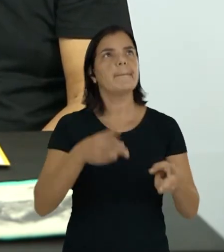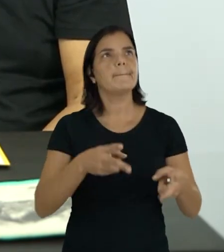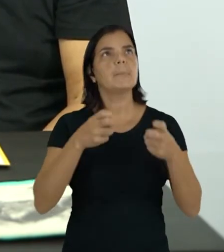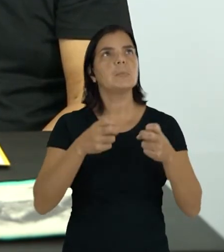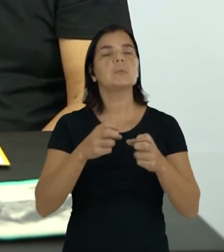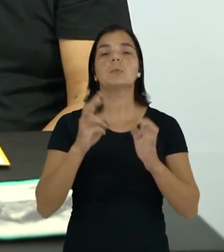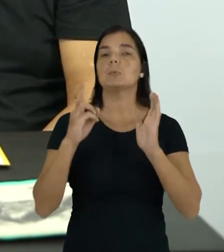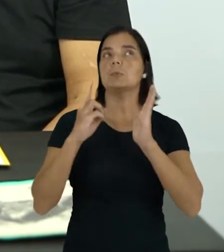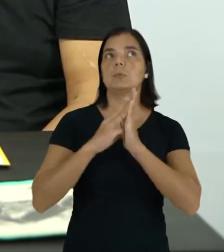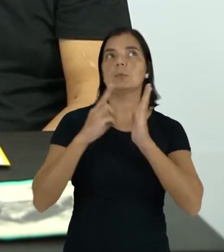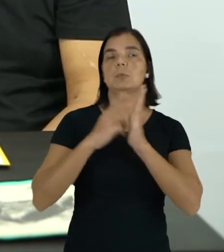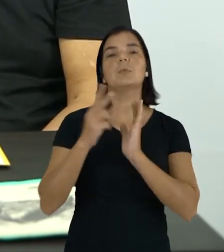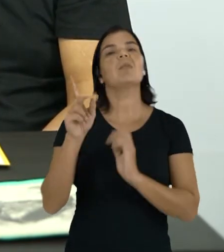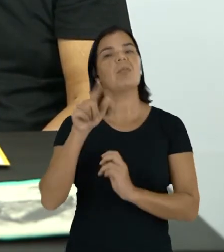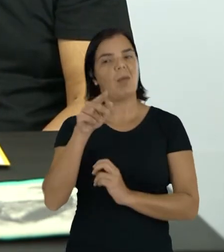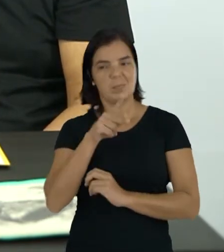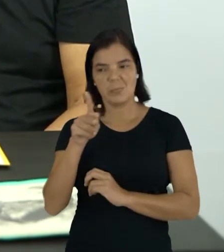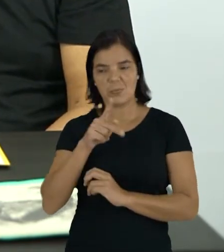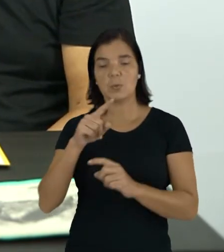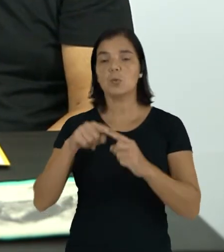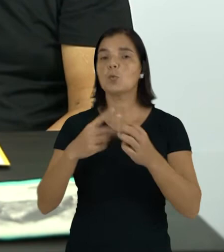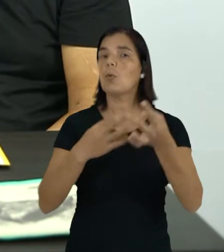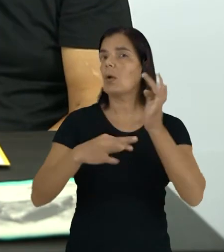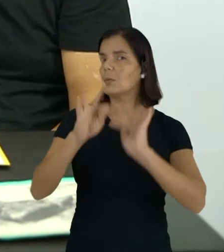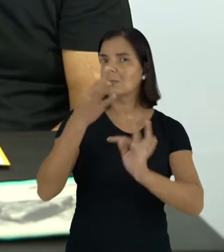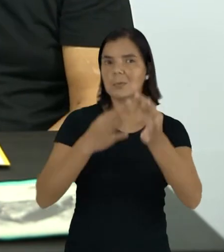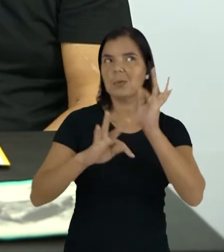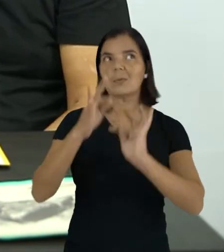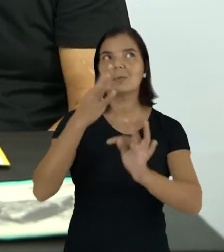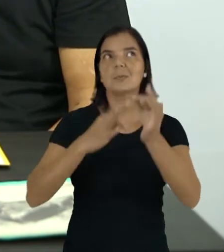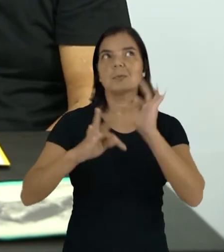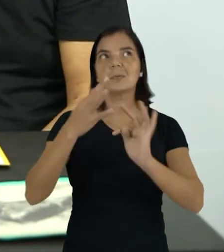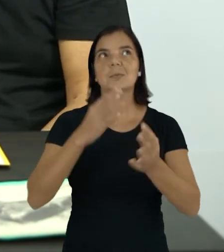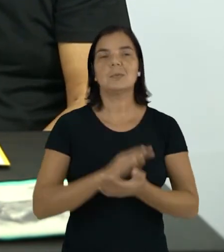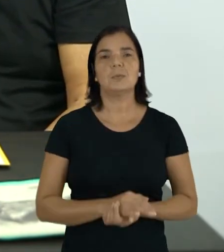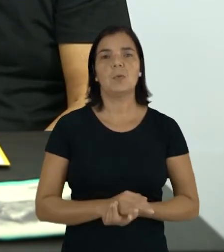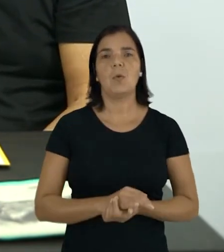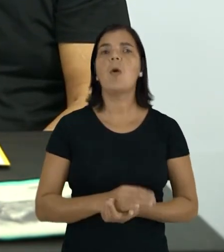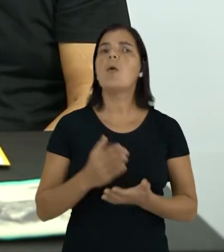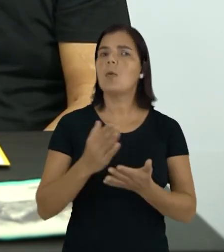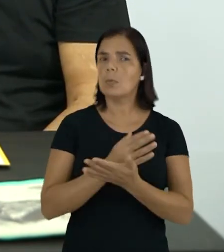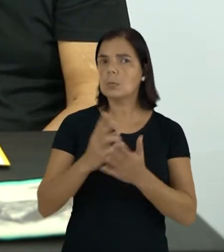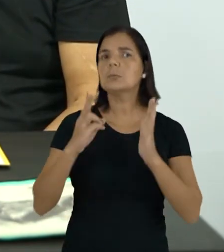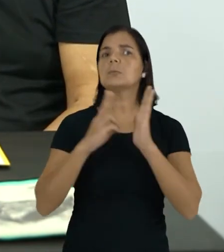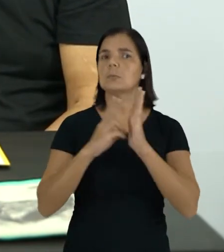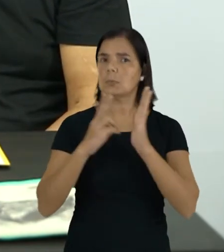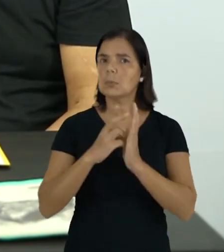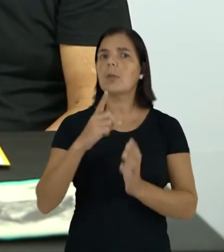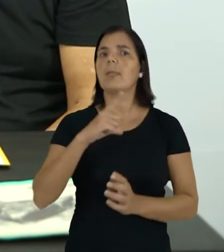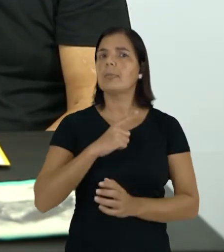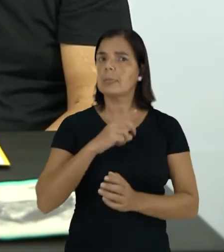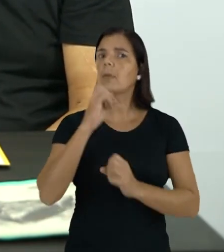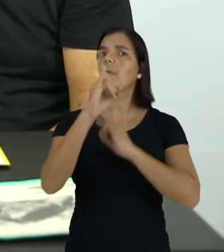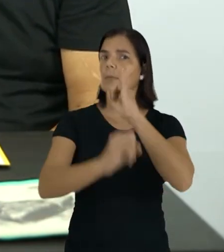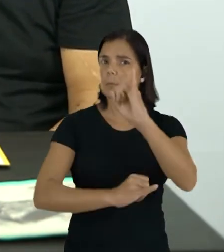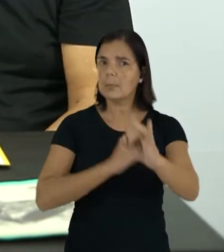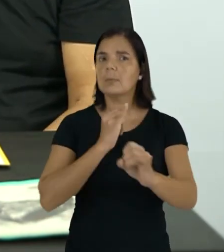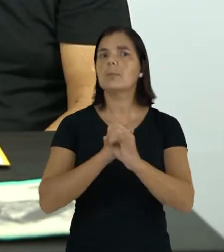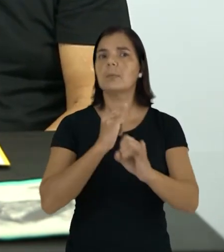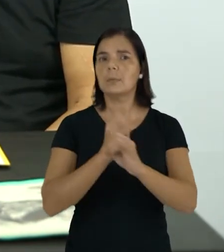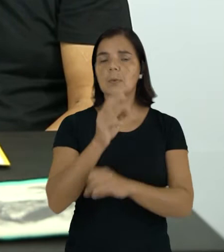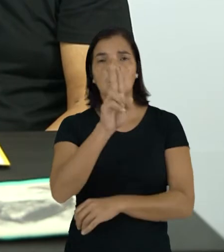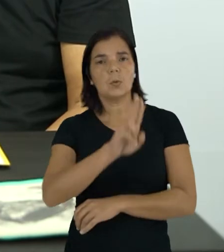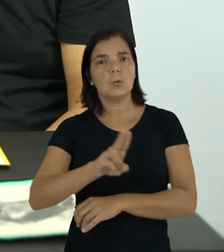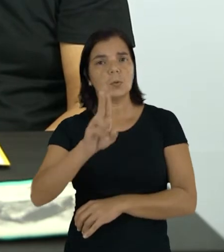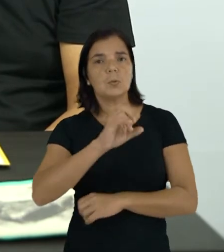os indígenas, né, professor? Com a tecnologia, Muitos indígenas hoje estão com internet. Estão